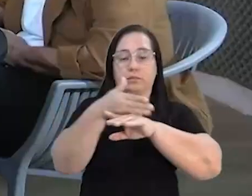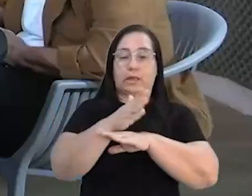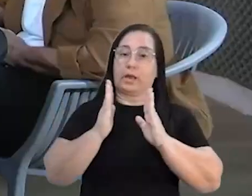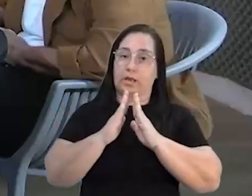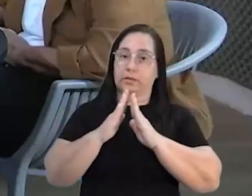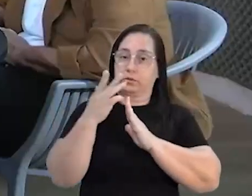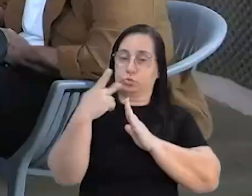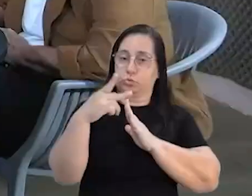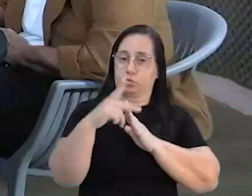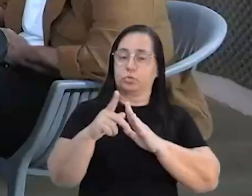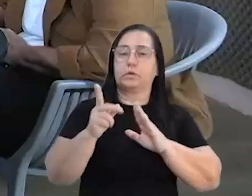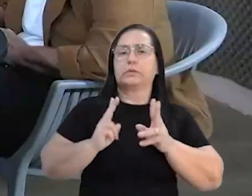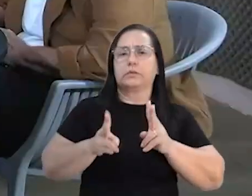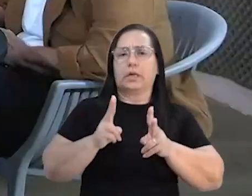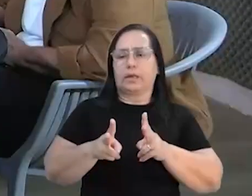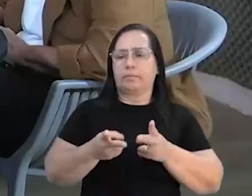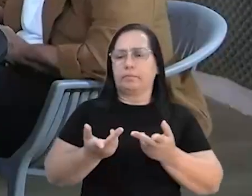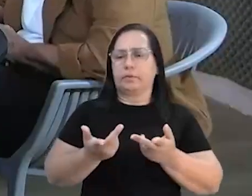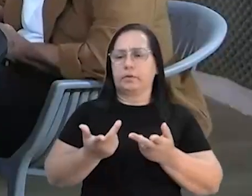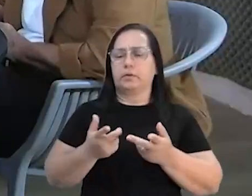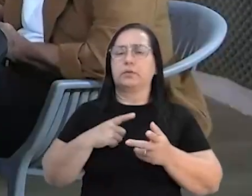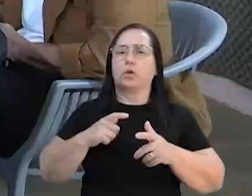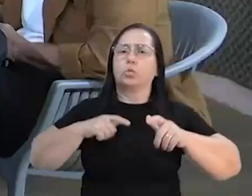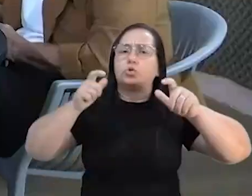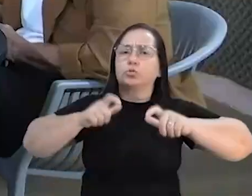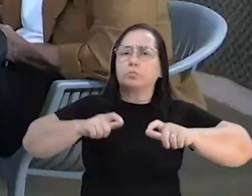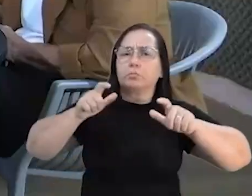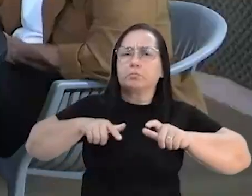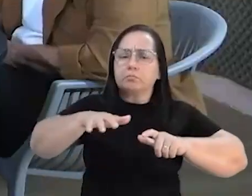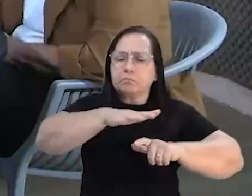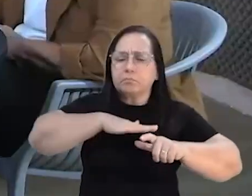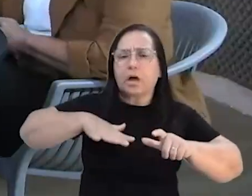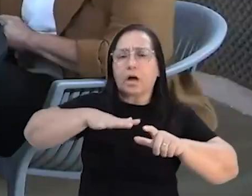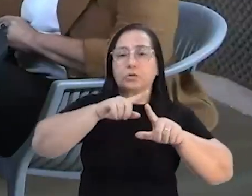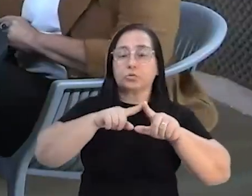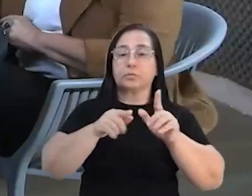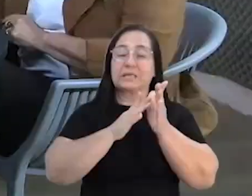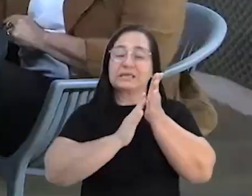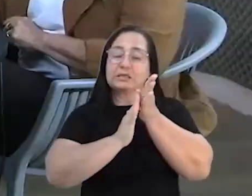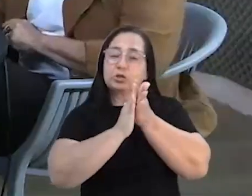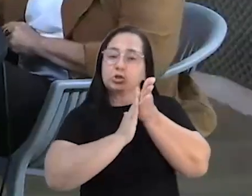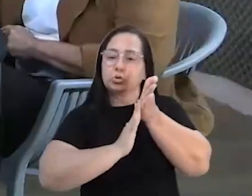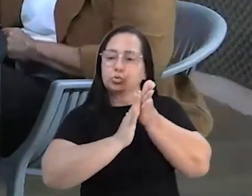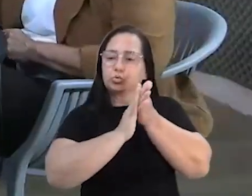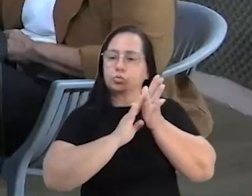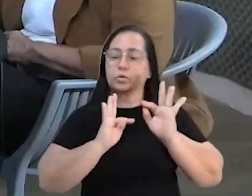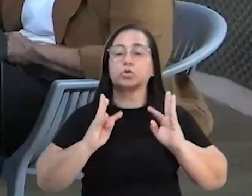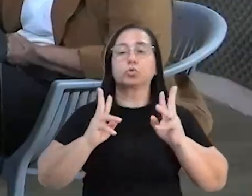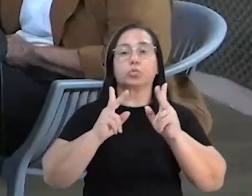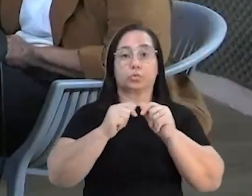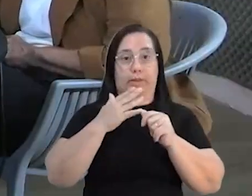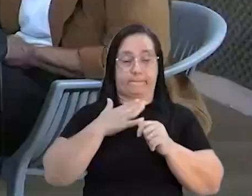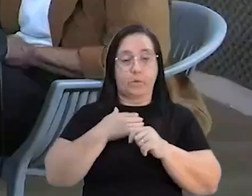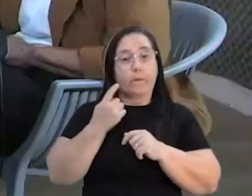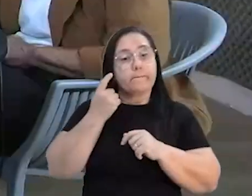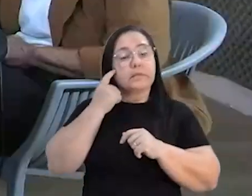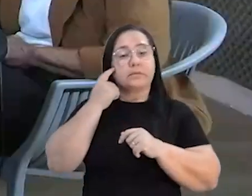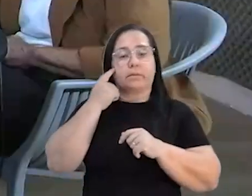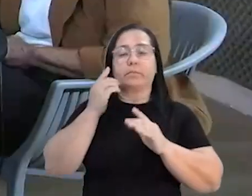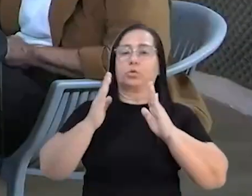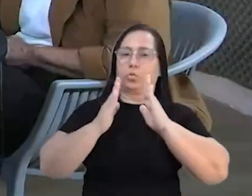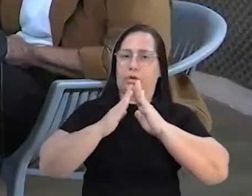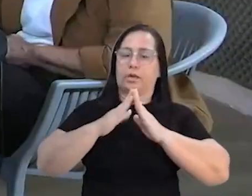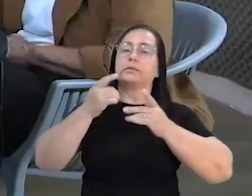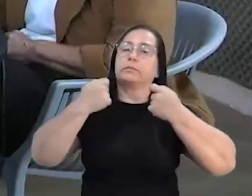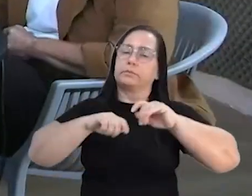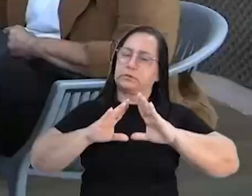né? Em casa o tempo todo, apesar que tem um ou outro, que era um spa, um negócio, né? Mas que essas texturas, tudo isso aí tem que, na minha concepção, a casa